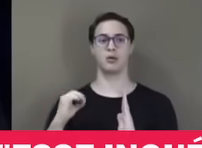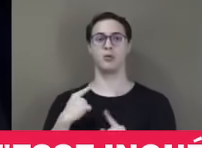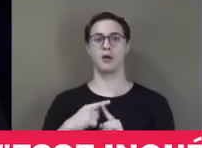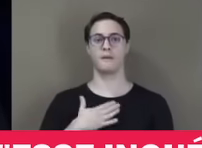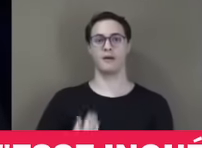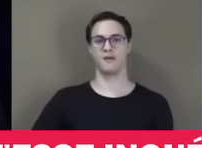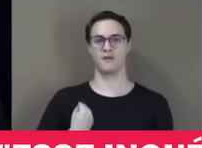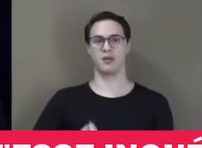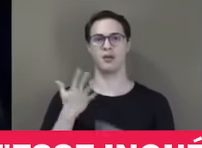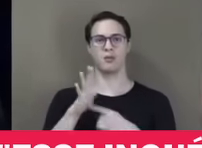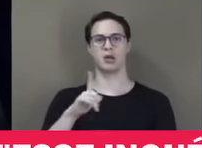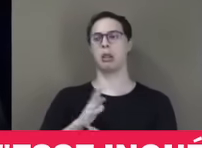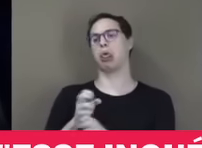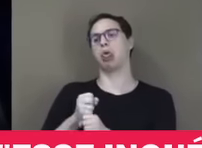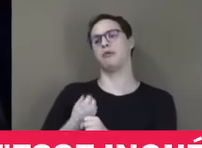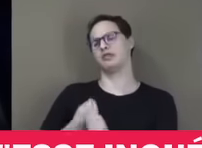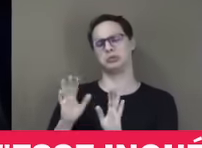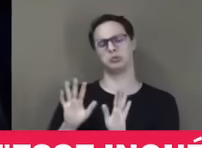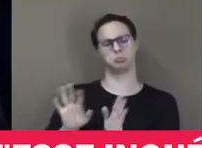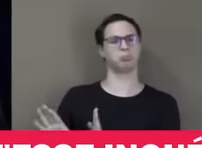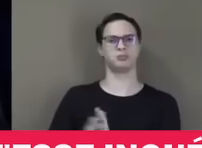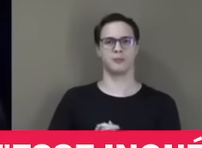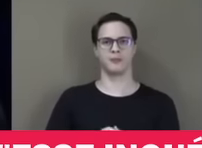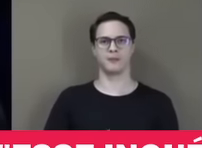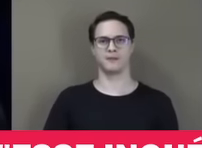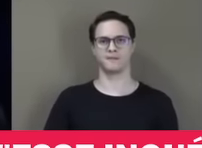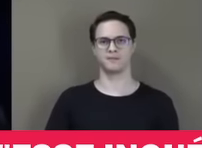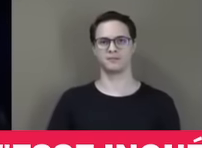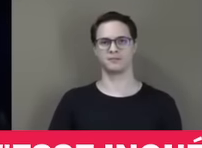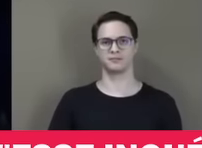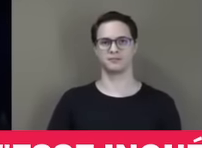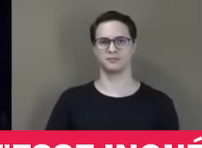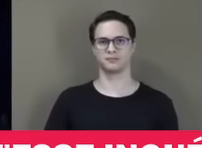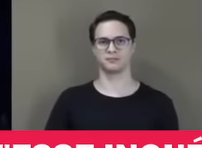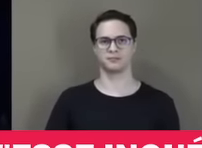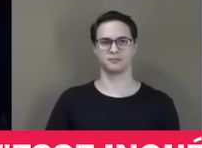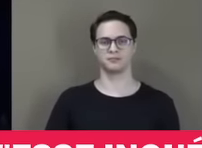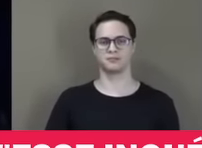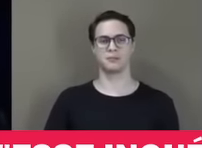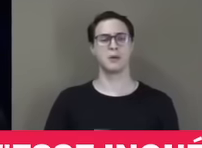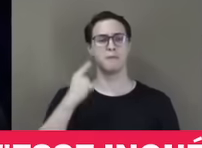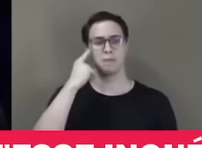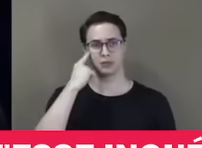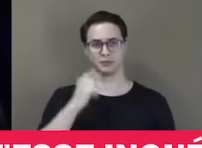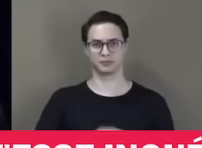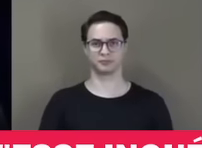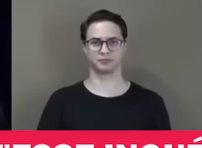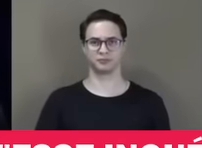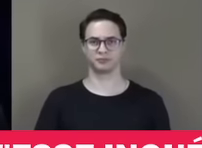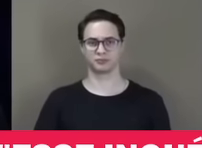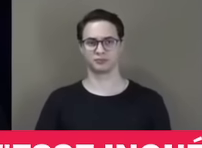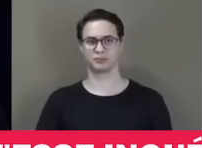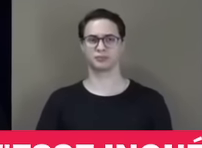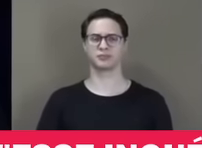vida mostra que eu não tenho apego a essas coisas. Espaços de poder. Eu fico pensando, vai aprovar o mandato